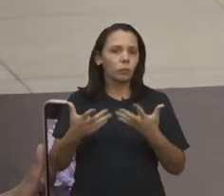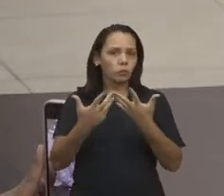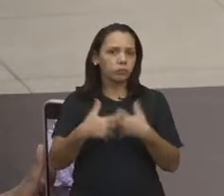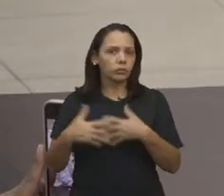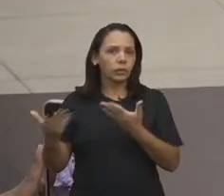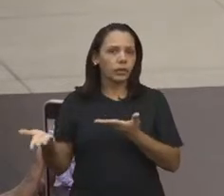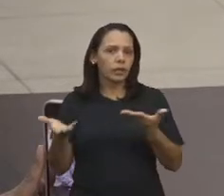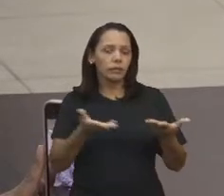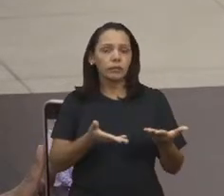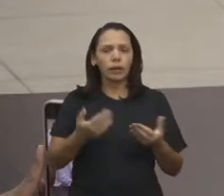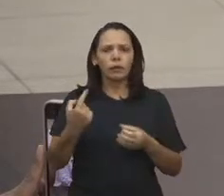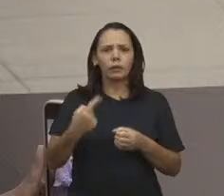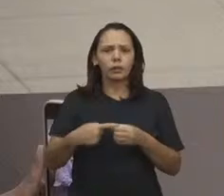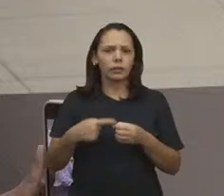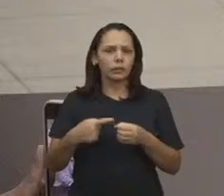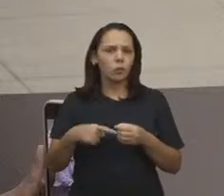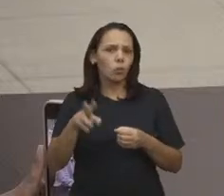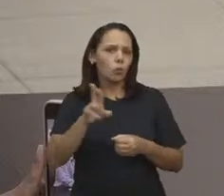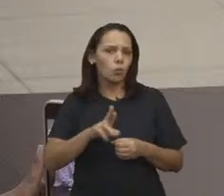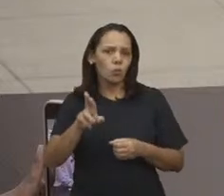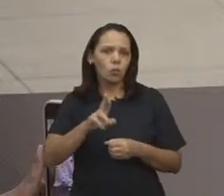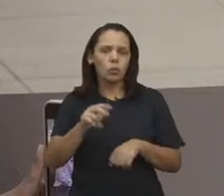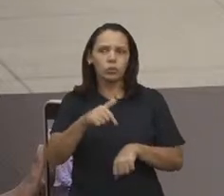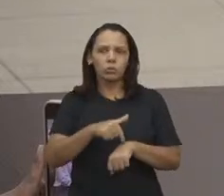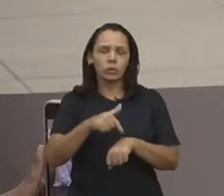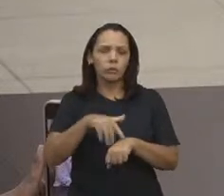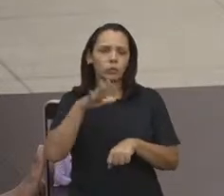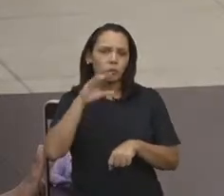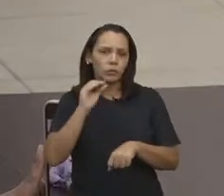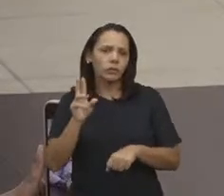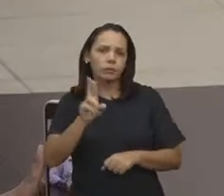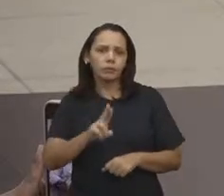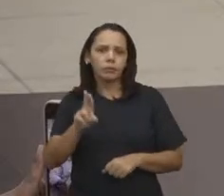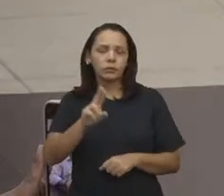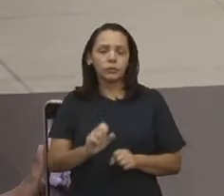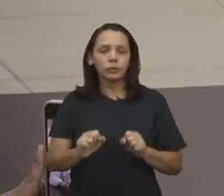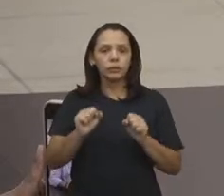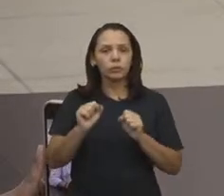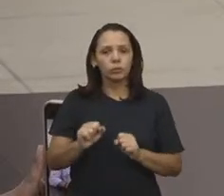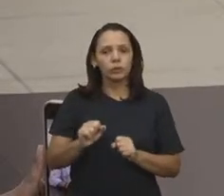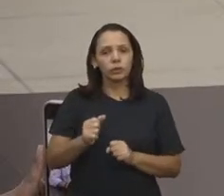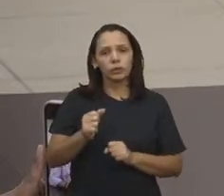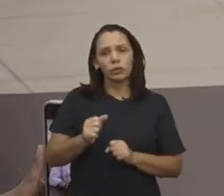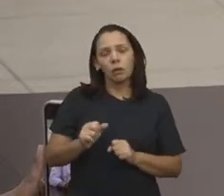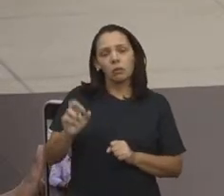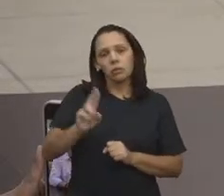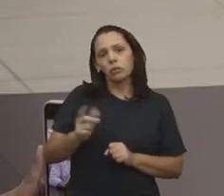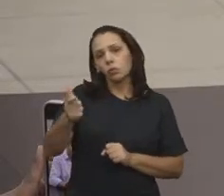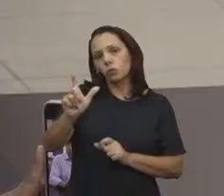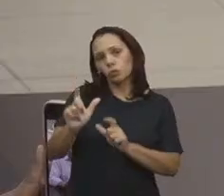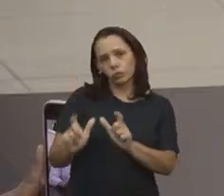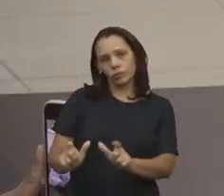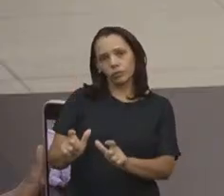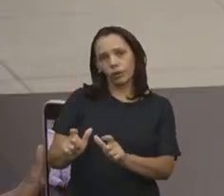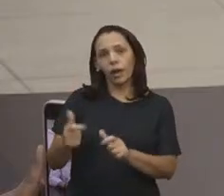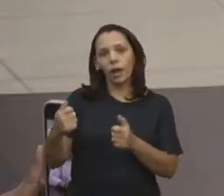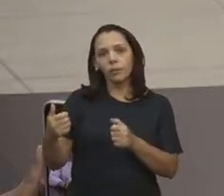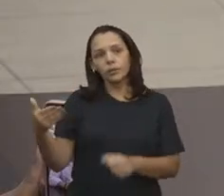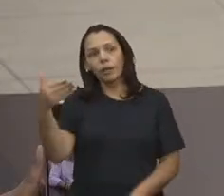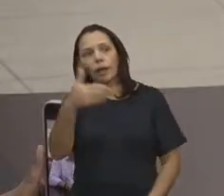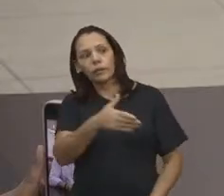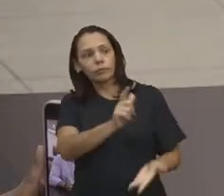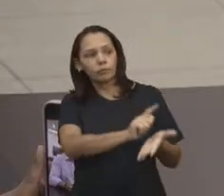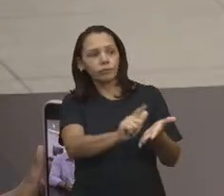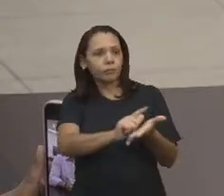gastando diesel, gastando tempo do funcionário, que poderia otimizar em outra área. E eu concluo aqui